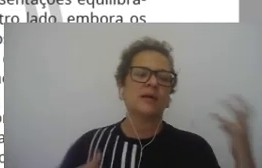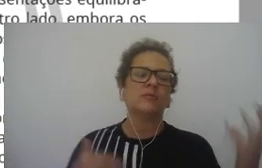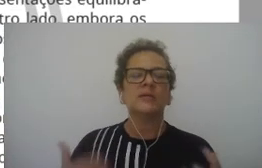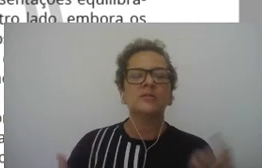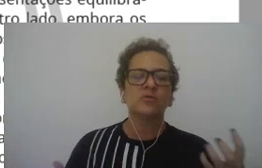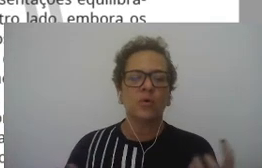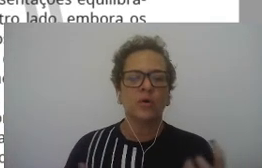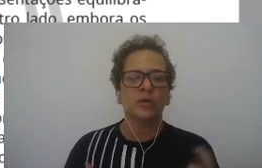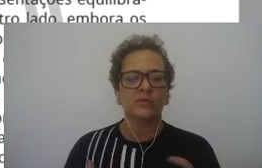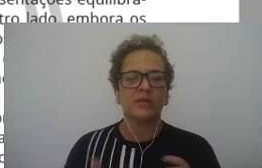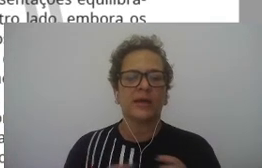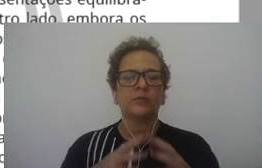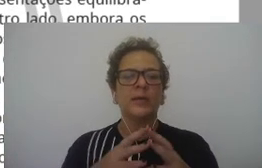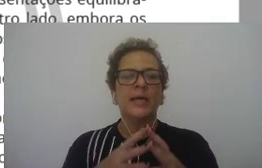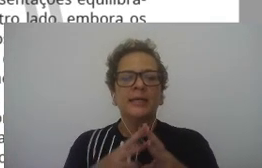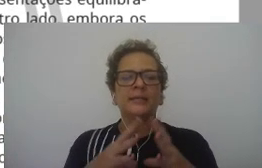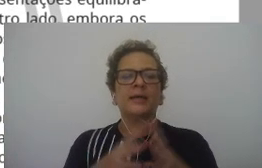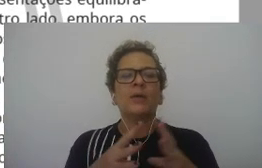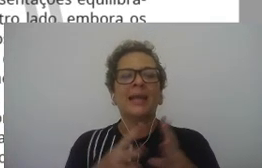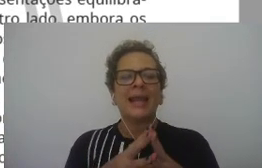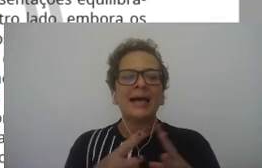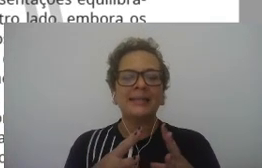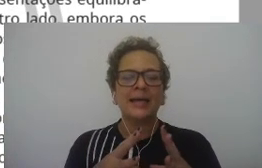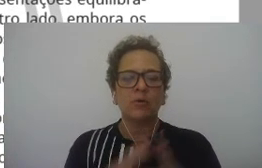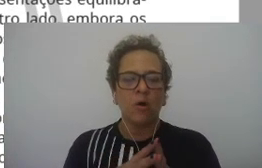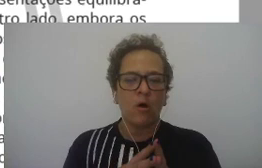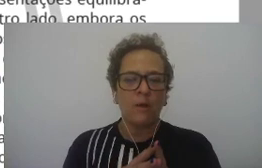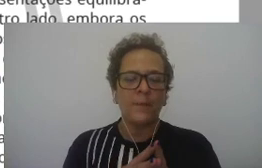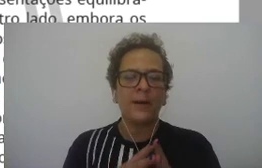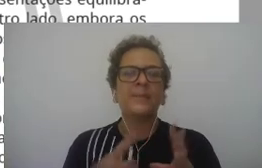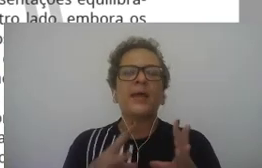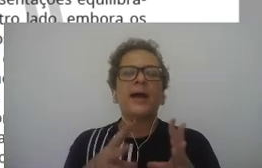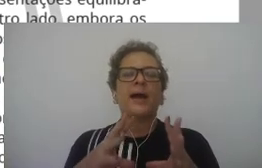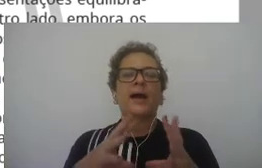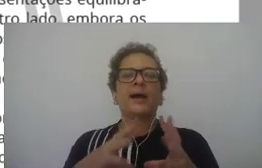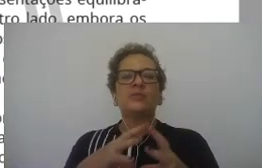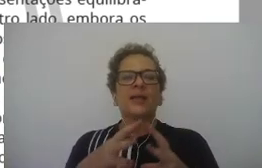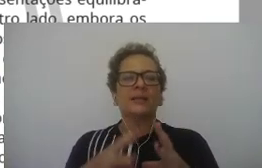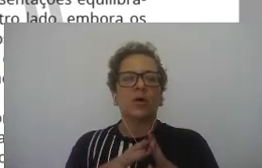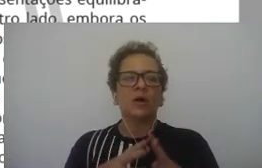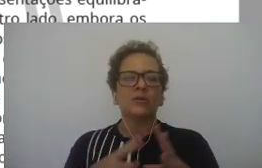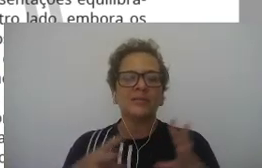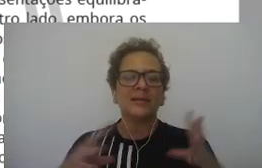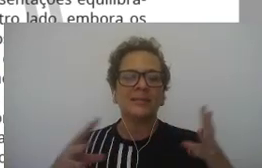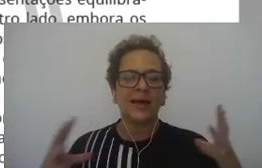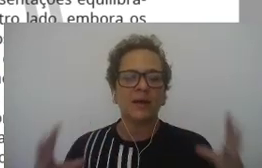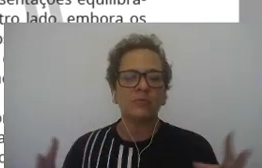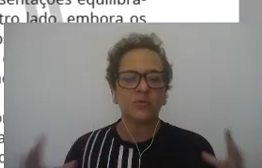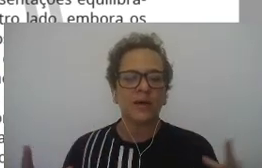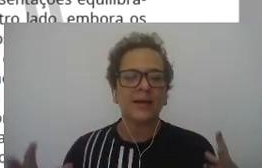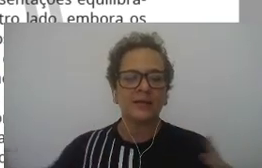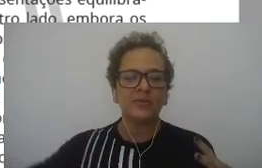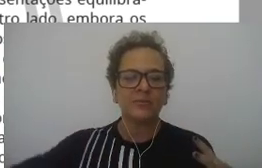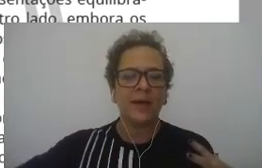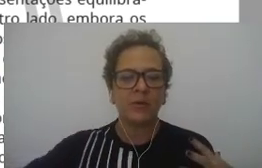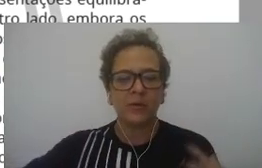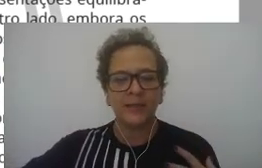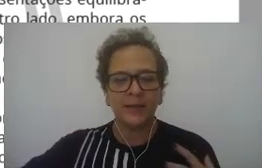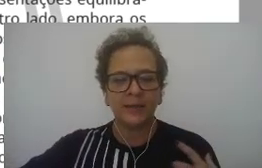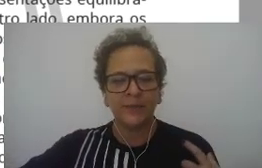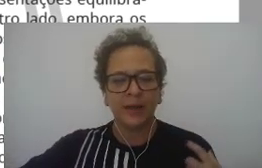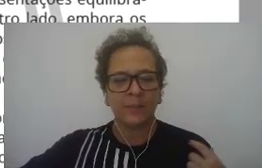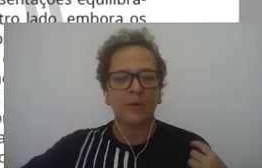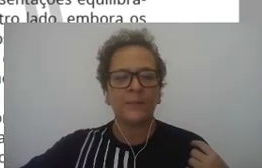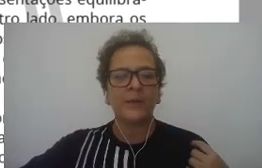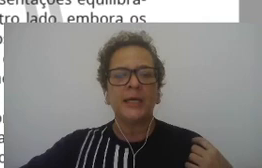o século 18 certo então lá na Europa os católicos eles eram sua grande